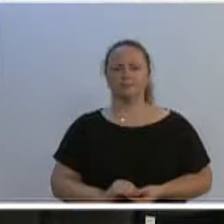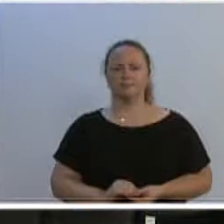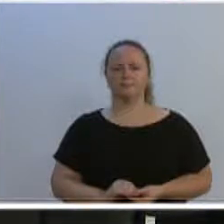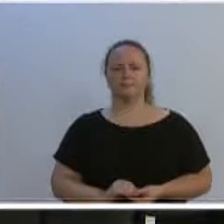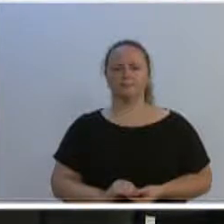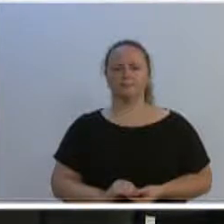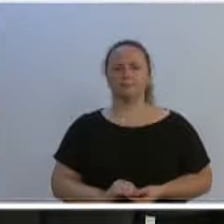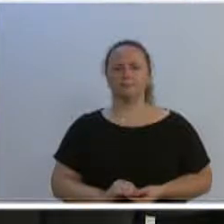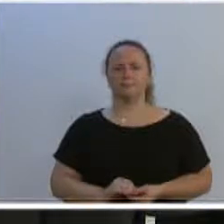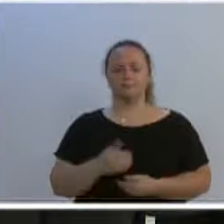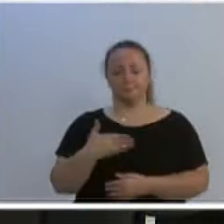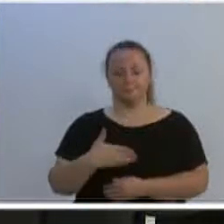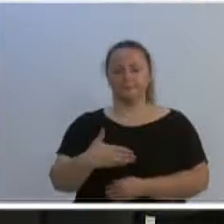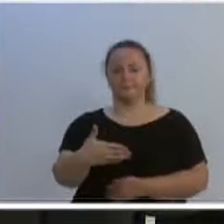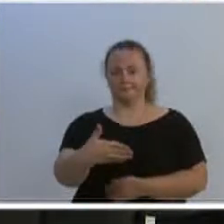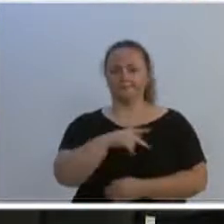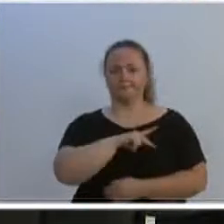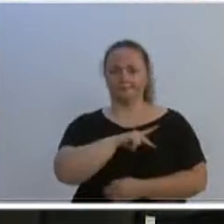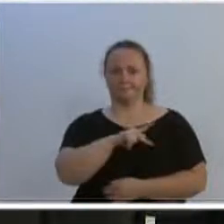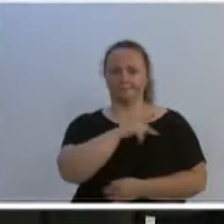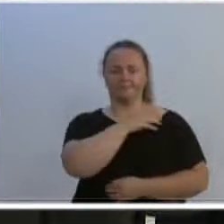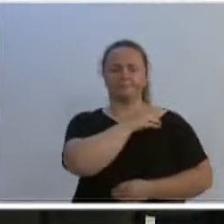Pela ordem, senhor presidente.